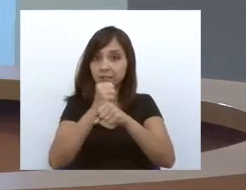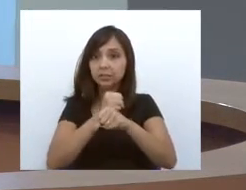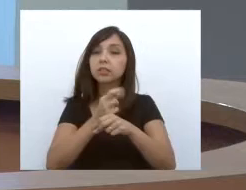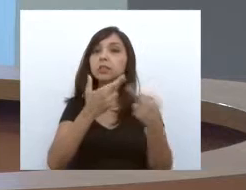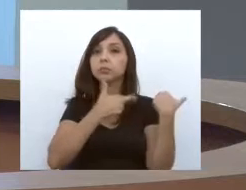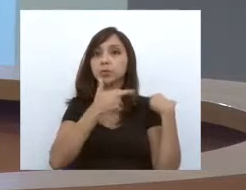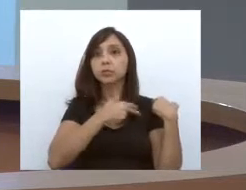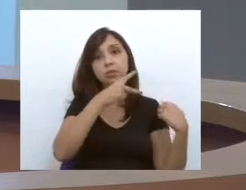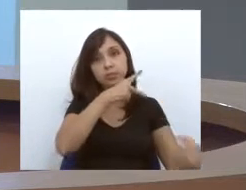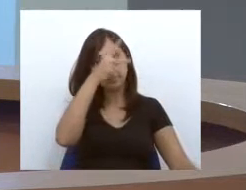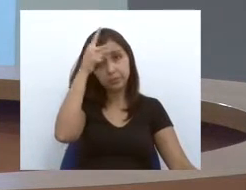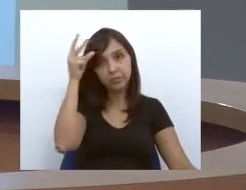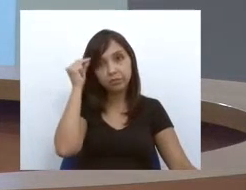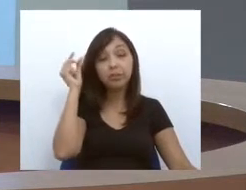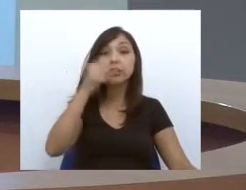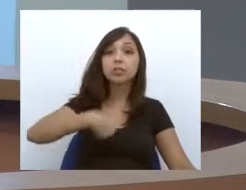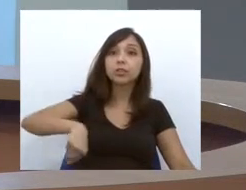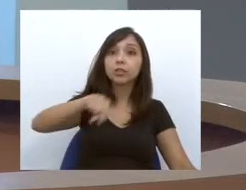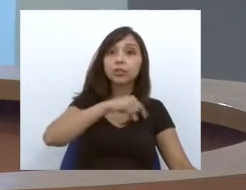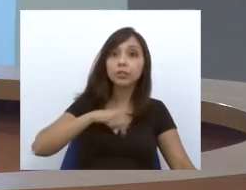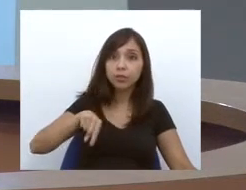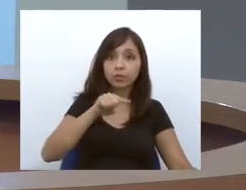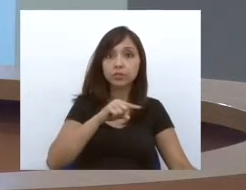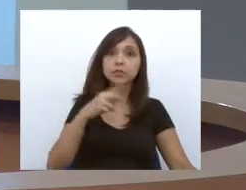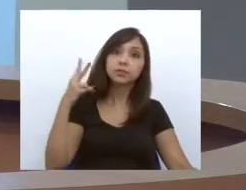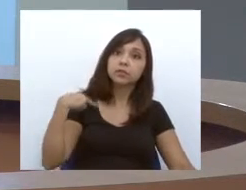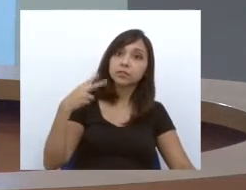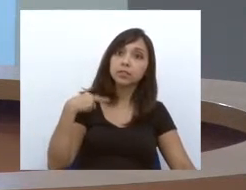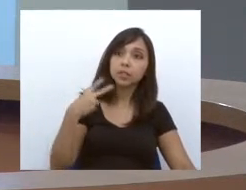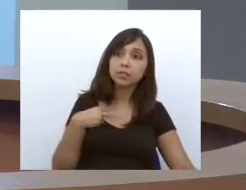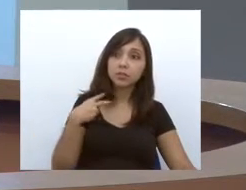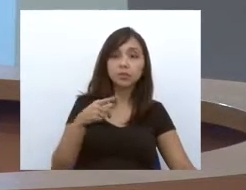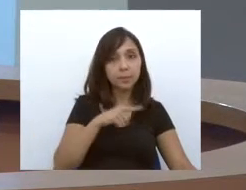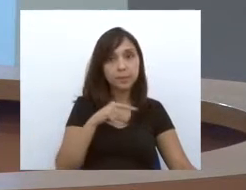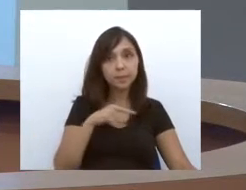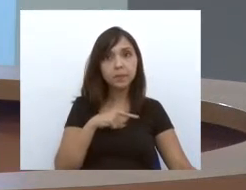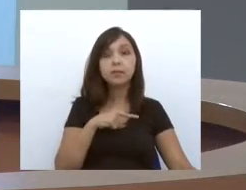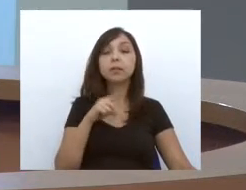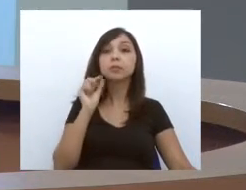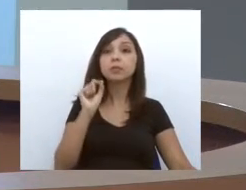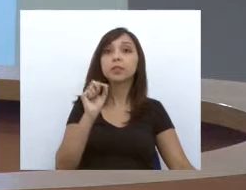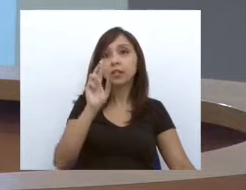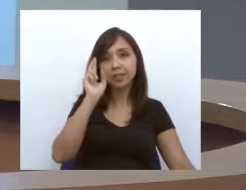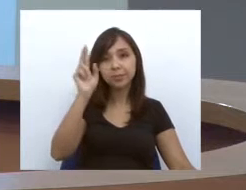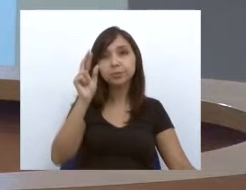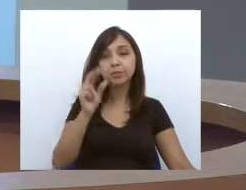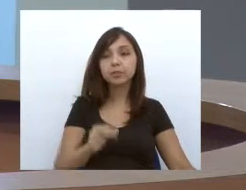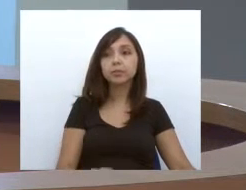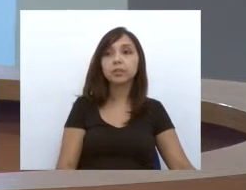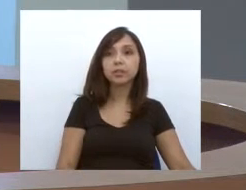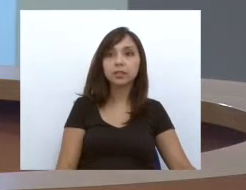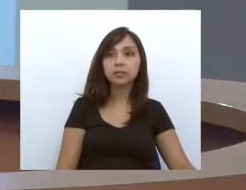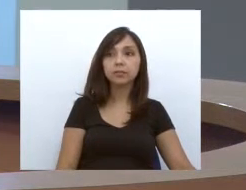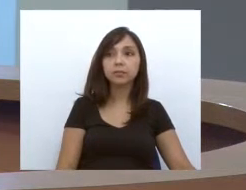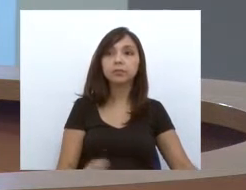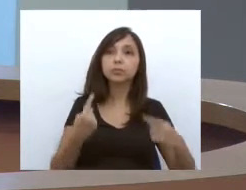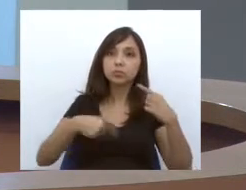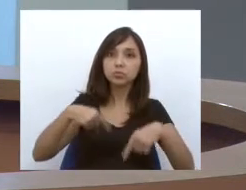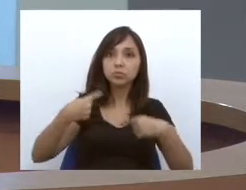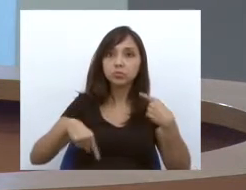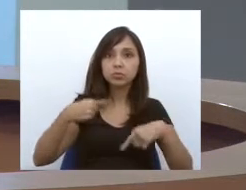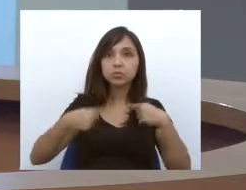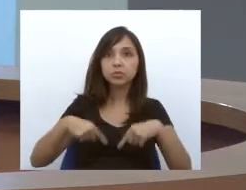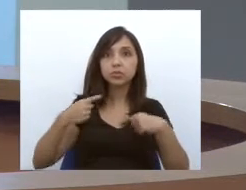responsabilidade do prefeito. E nós, como vereadores, temos uma grande responsabilidade de discutirmos